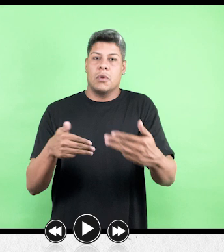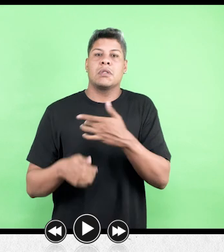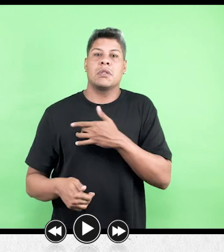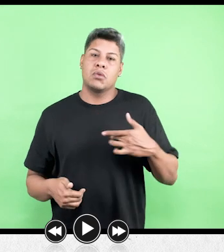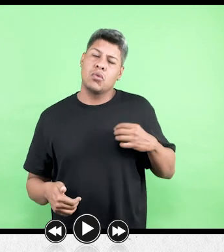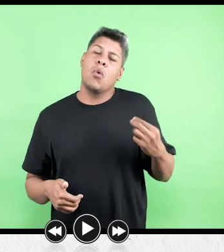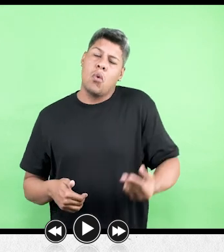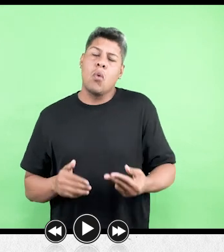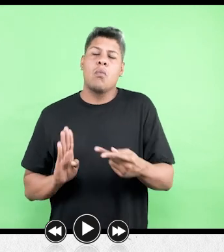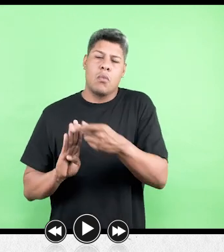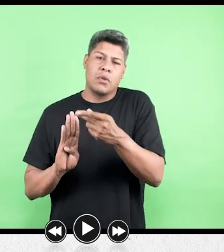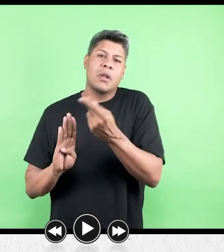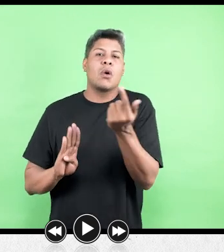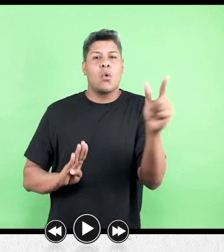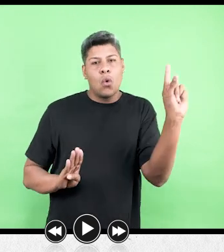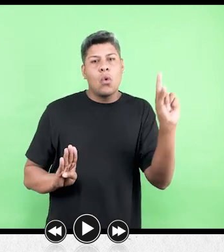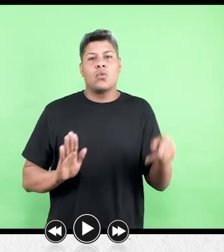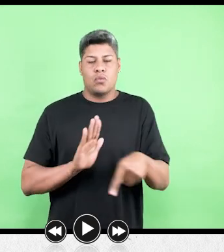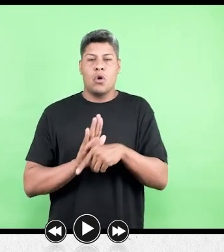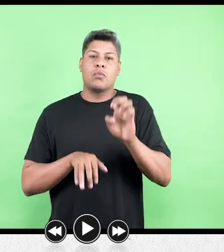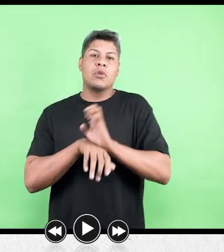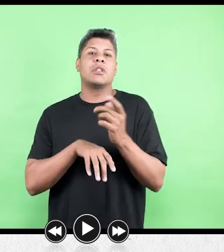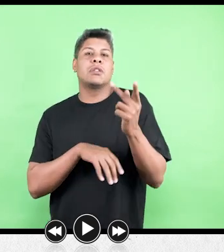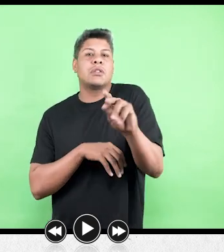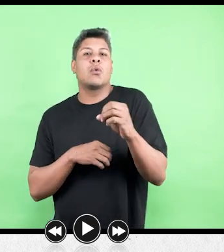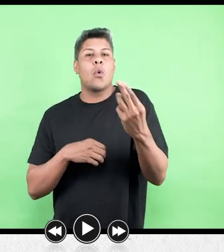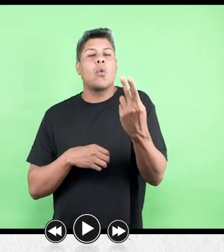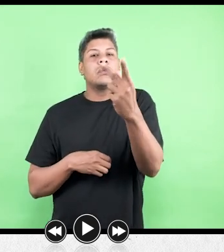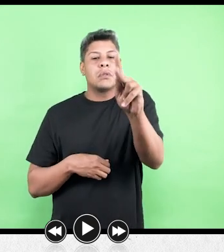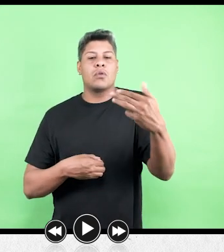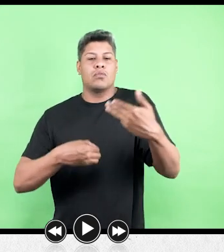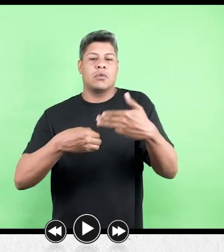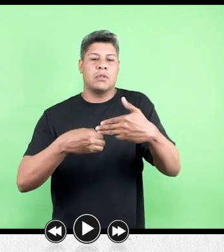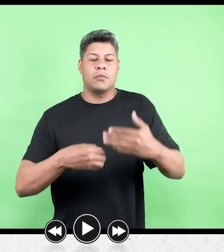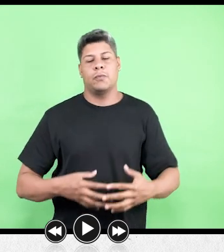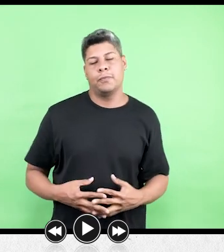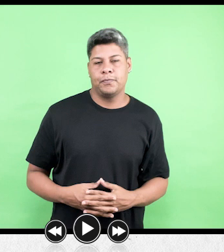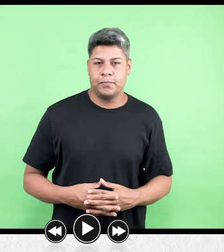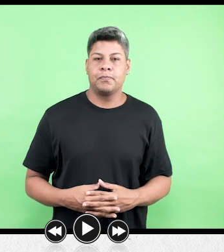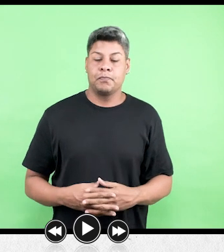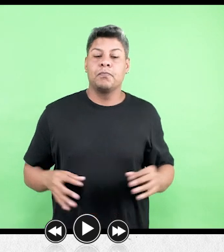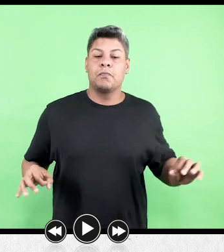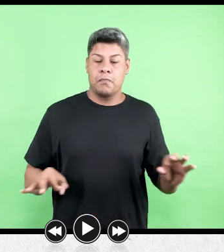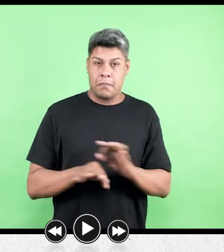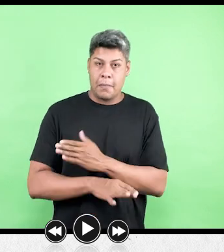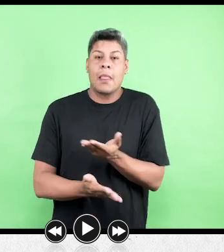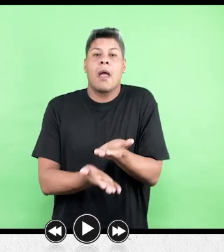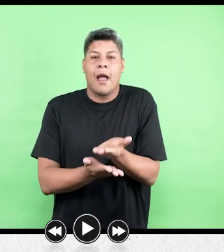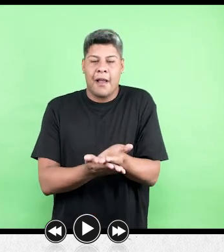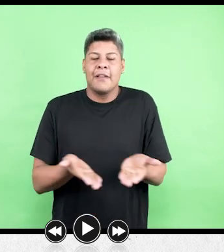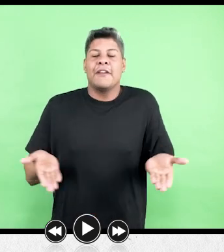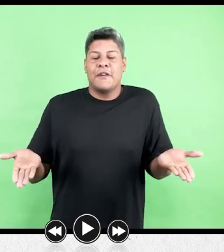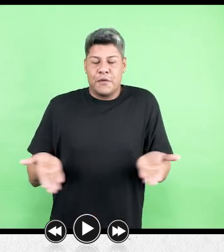Saúde ou alguma portaria, né, mais restritiva aí do seu estado ou do seu município. E aí a gente vai encerrar por aqui essa aula de